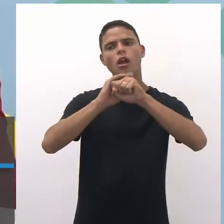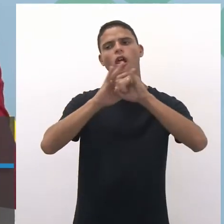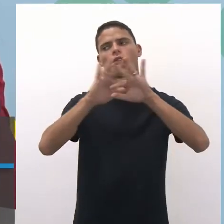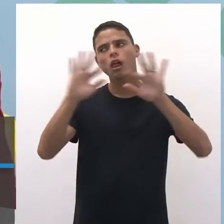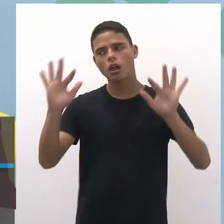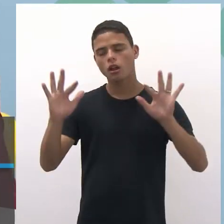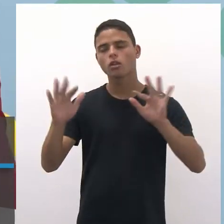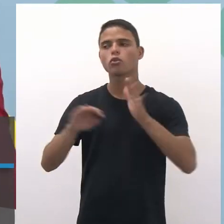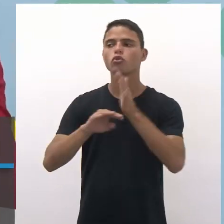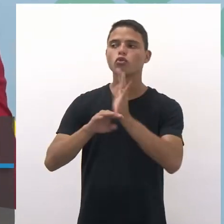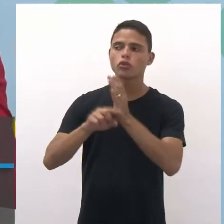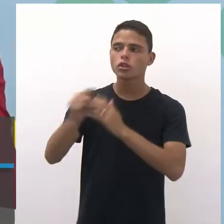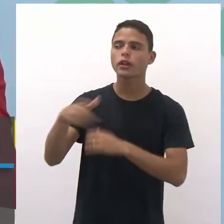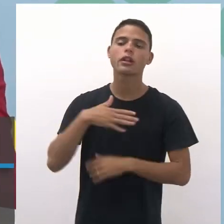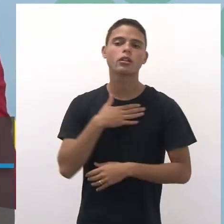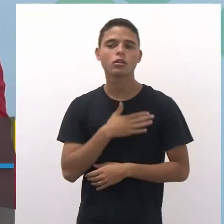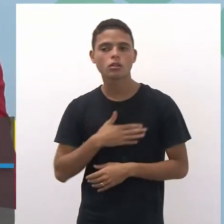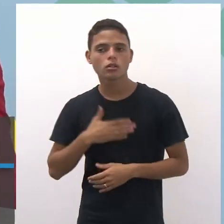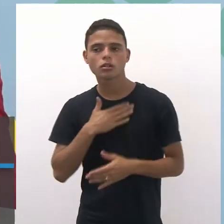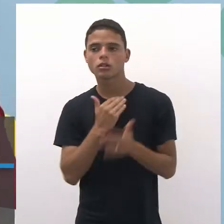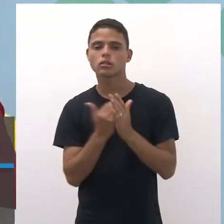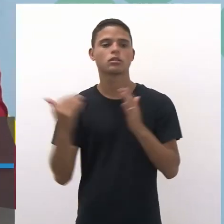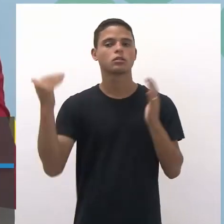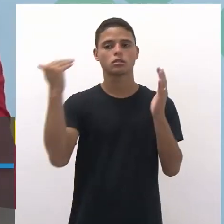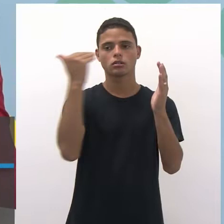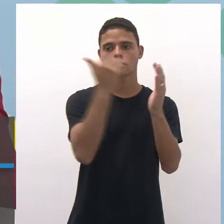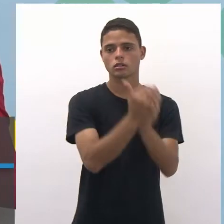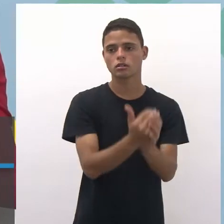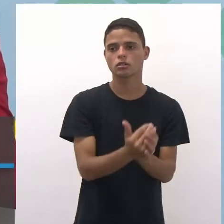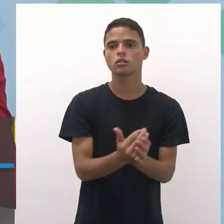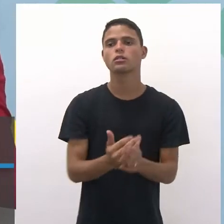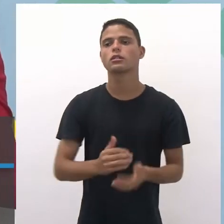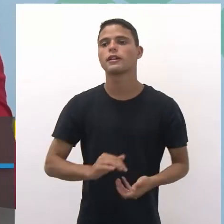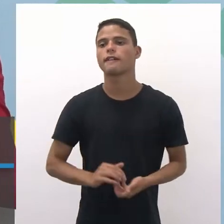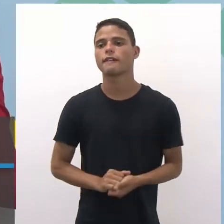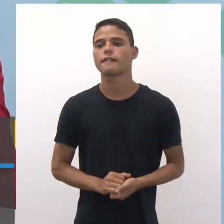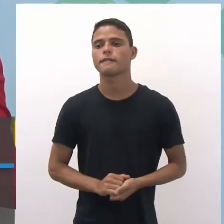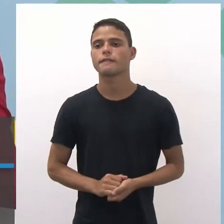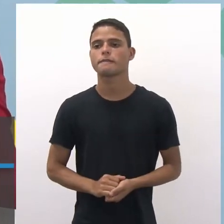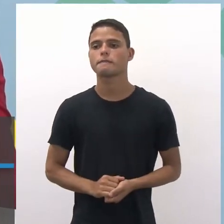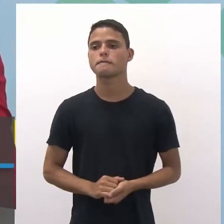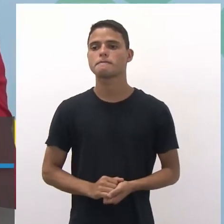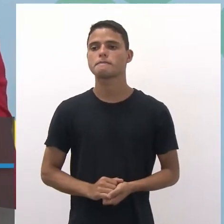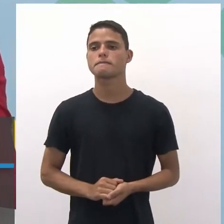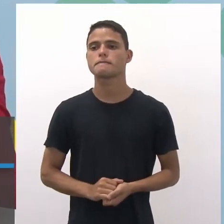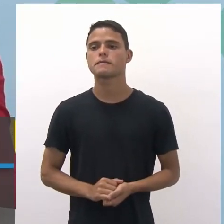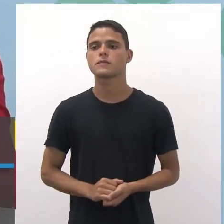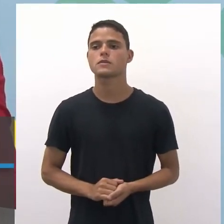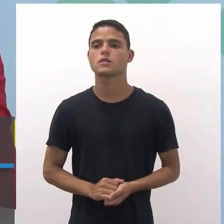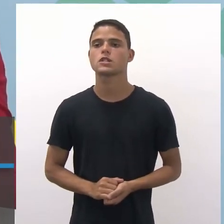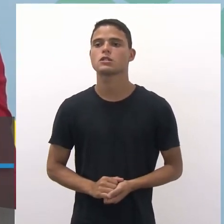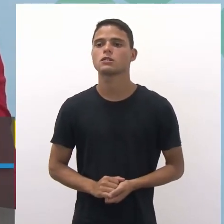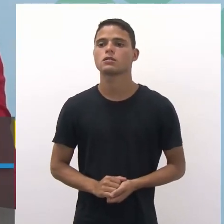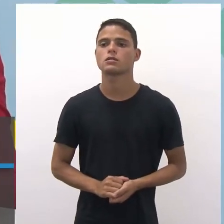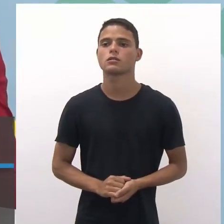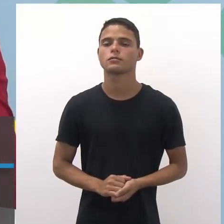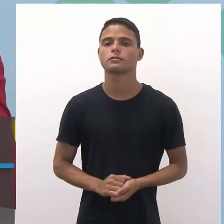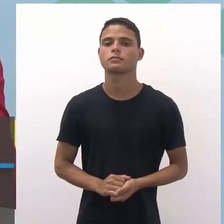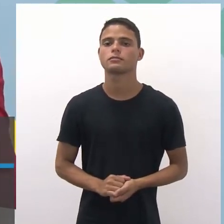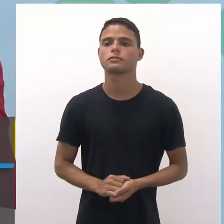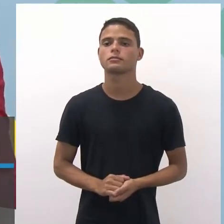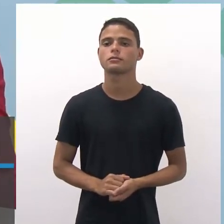de vídeos, de filmes que eles costumam assistir, de séries também, né, que são bastante populares.